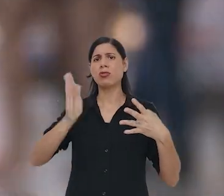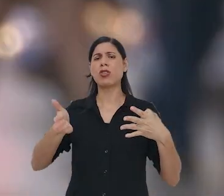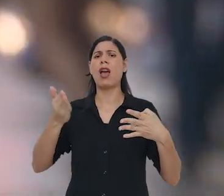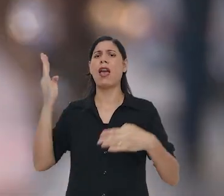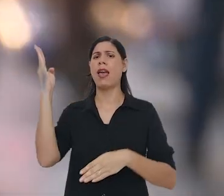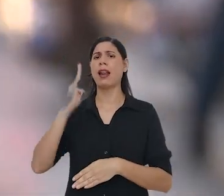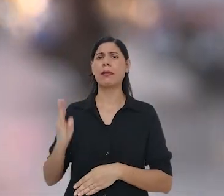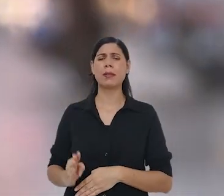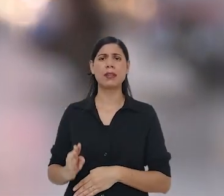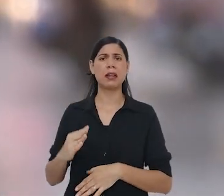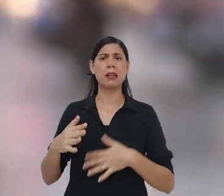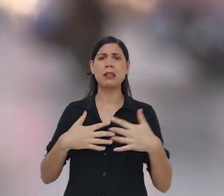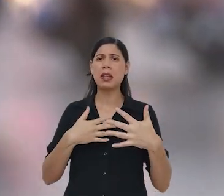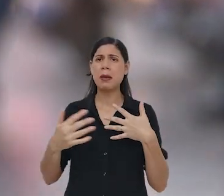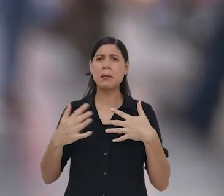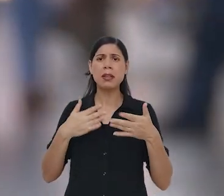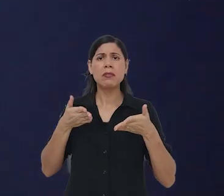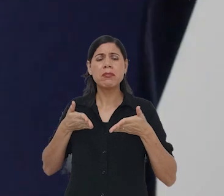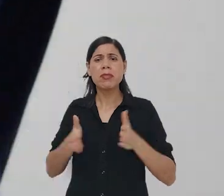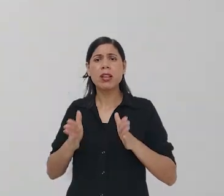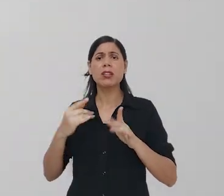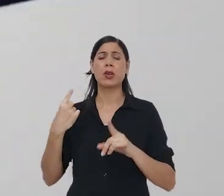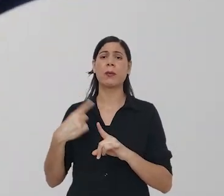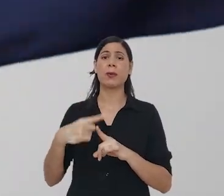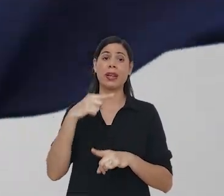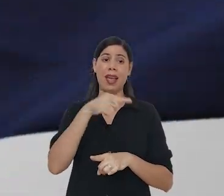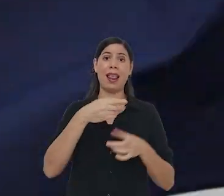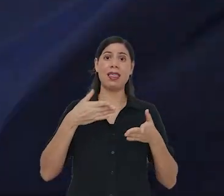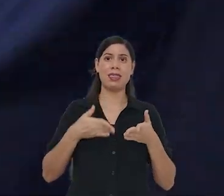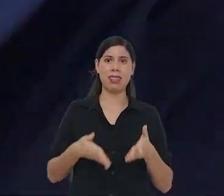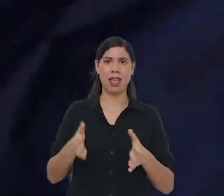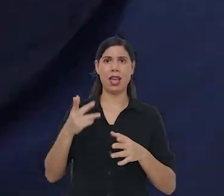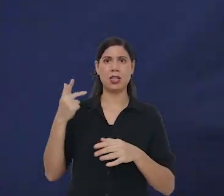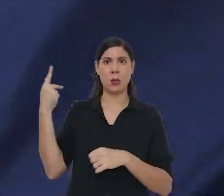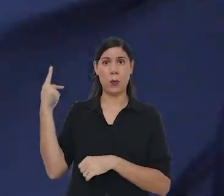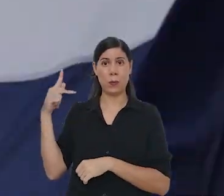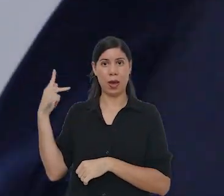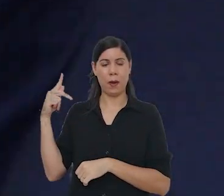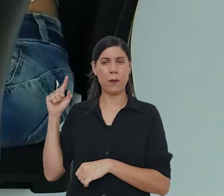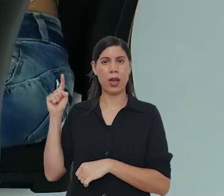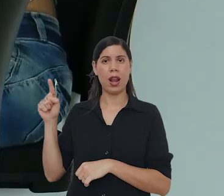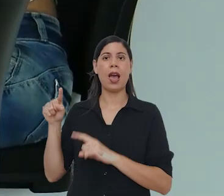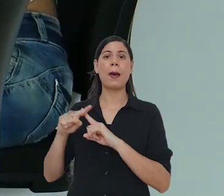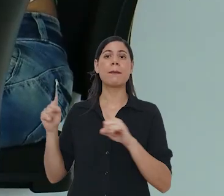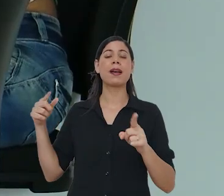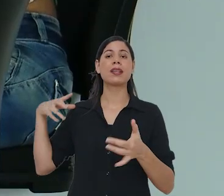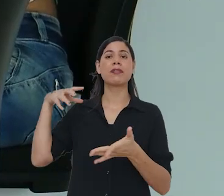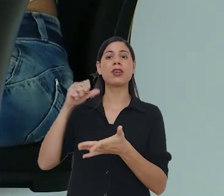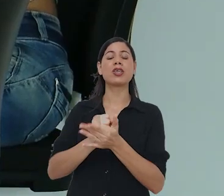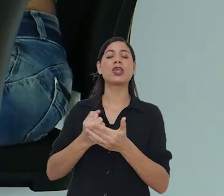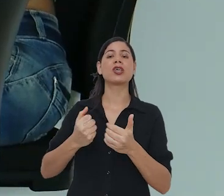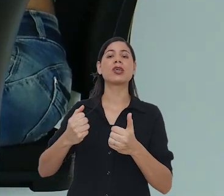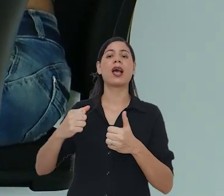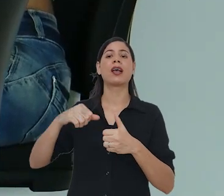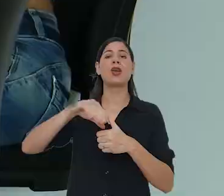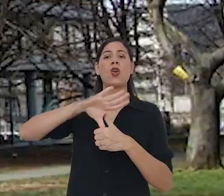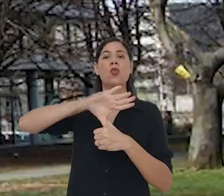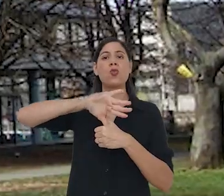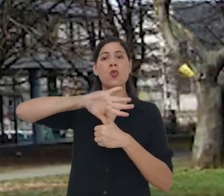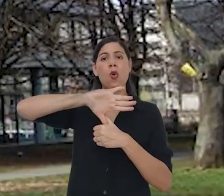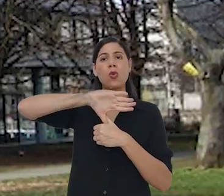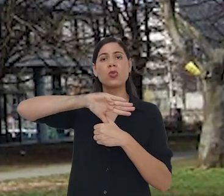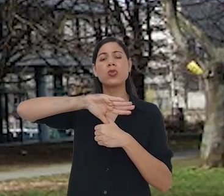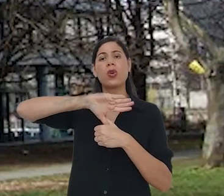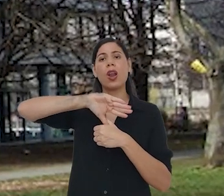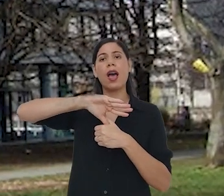nata, independente de opção, uma vez que, apesar de ter nascido em território paraguaio, ela foi registrada no Consulado-Geral da